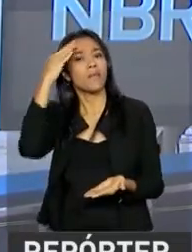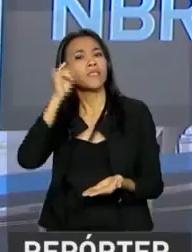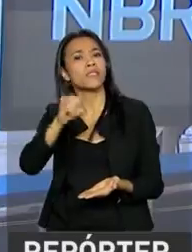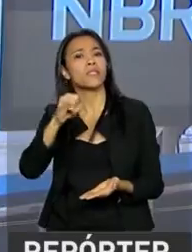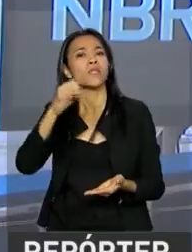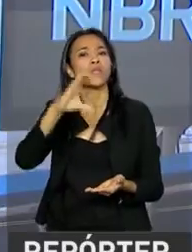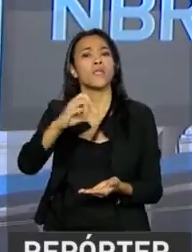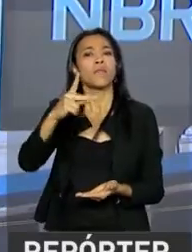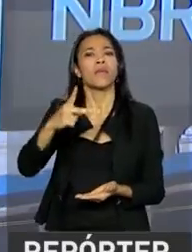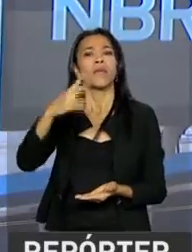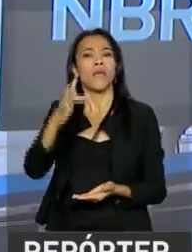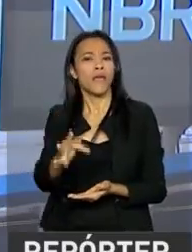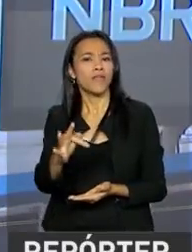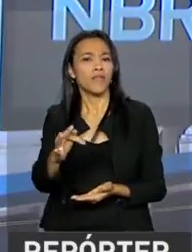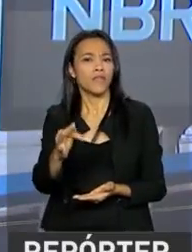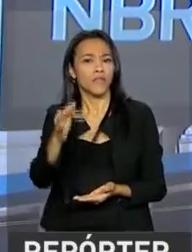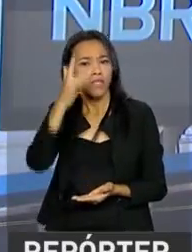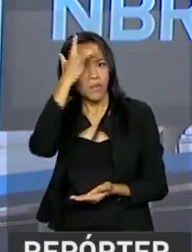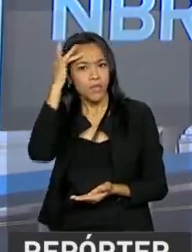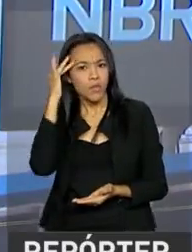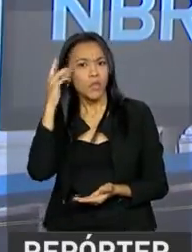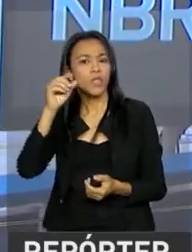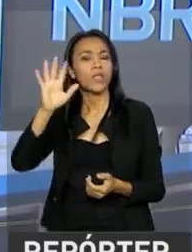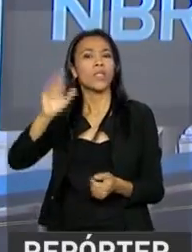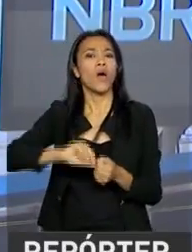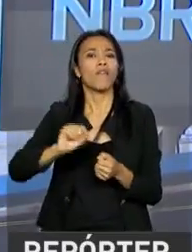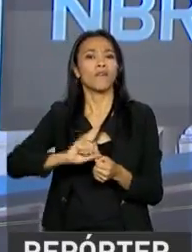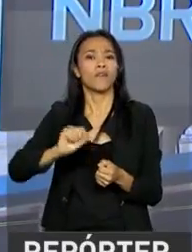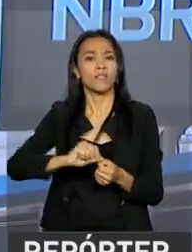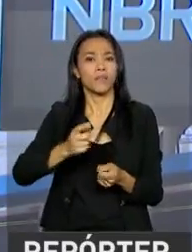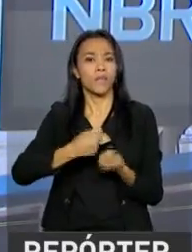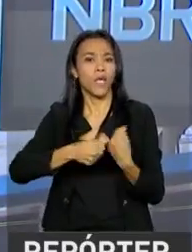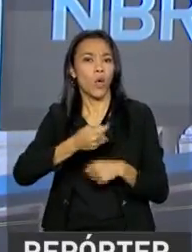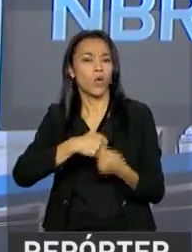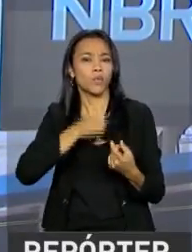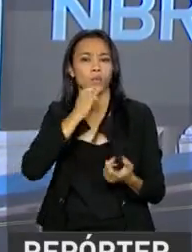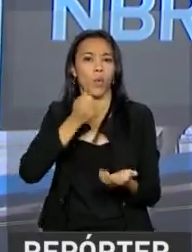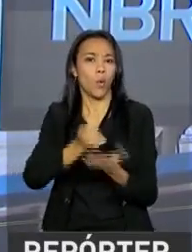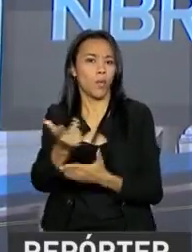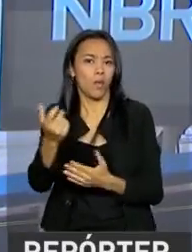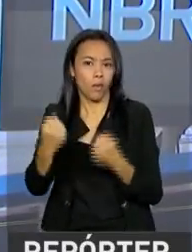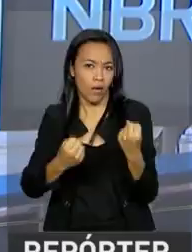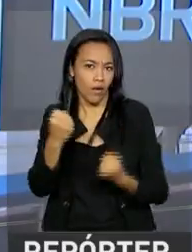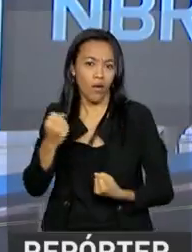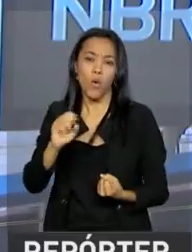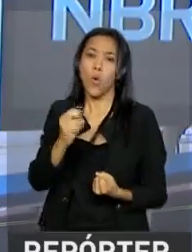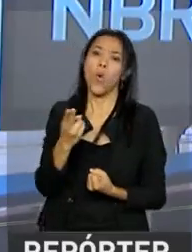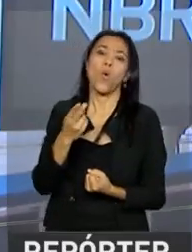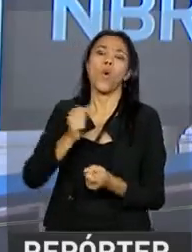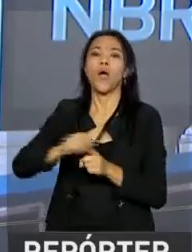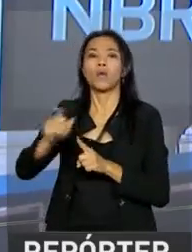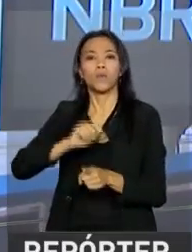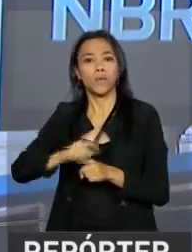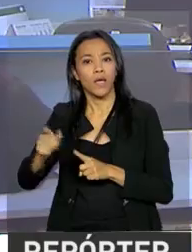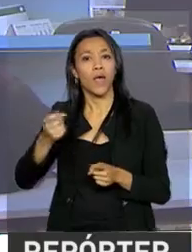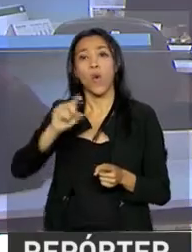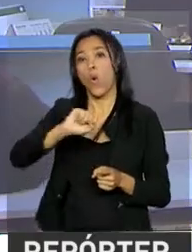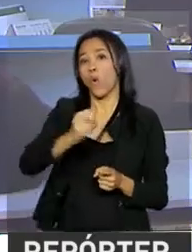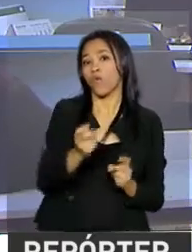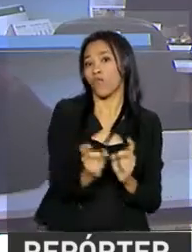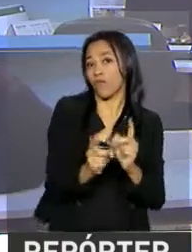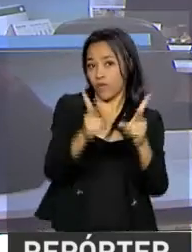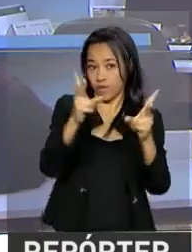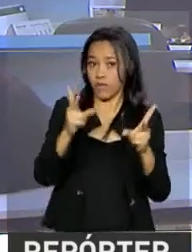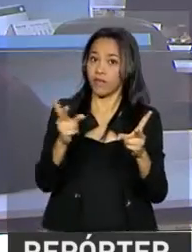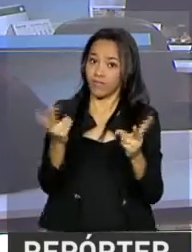CPF de uma pessoa na hora de fazer negócios, como comprar um carro ou alugar ou vender um imóvel. E